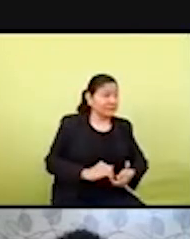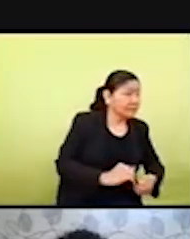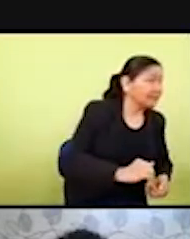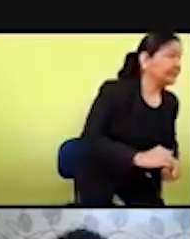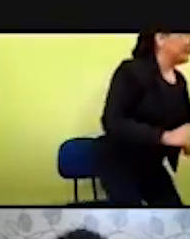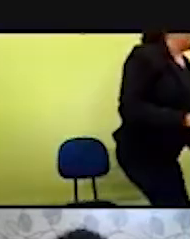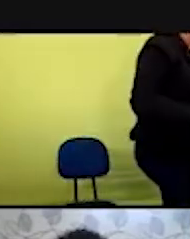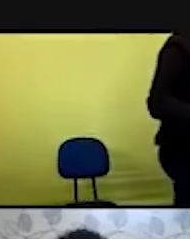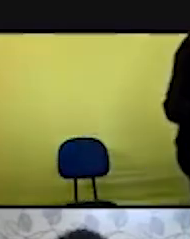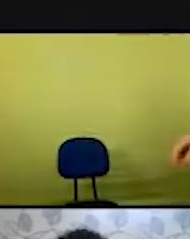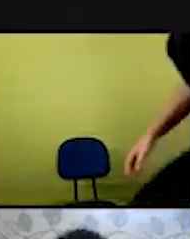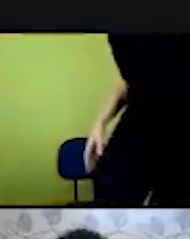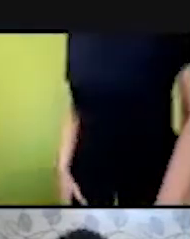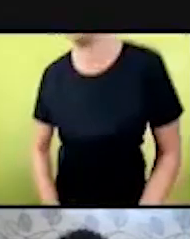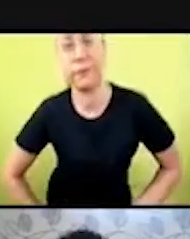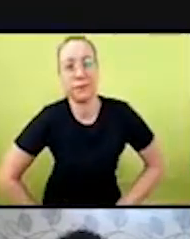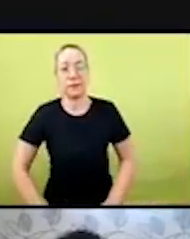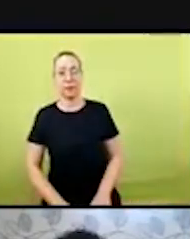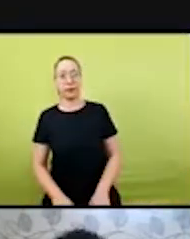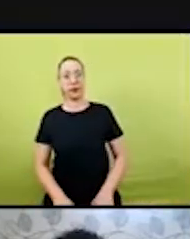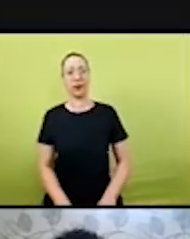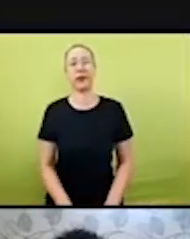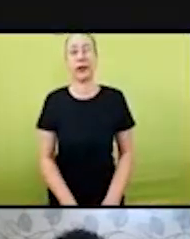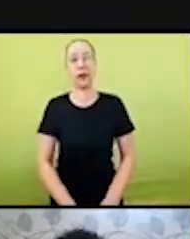assim, né, vamos refletir um pouquinho sobre